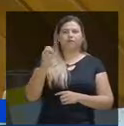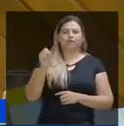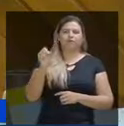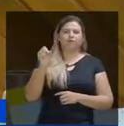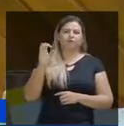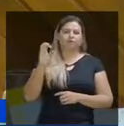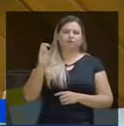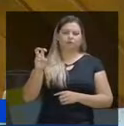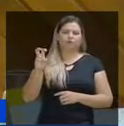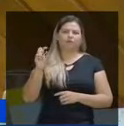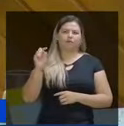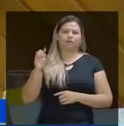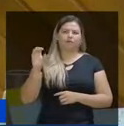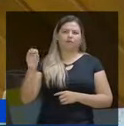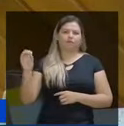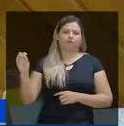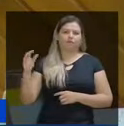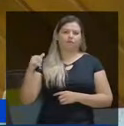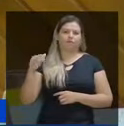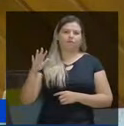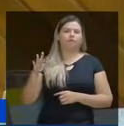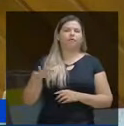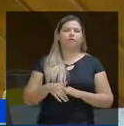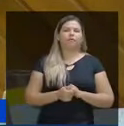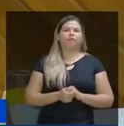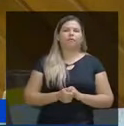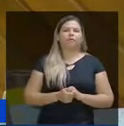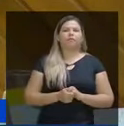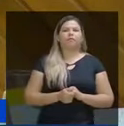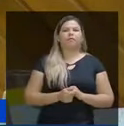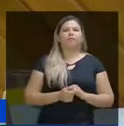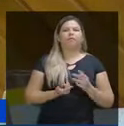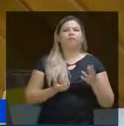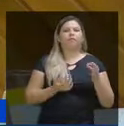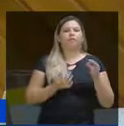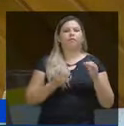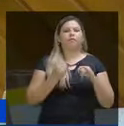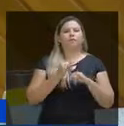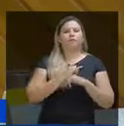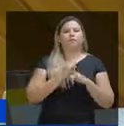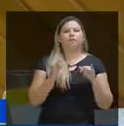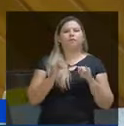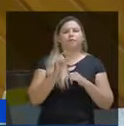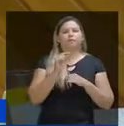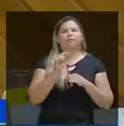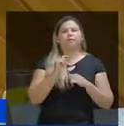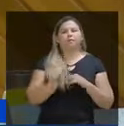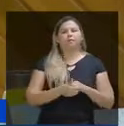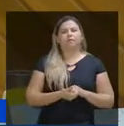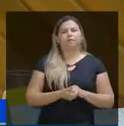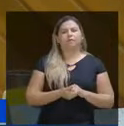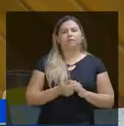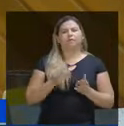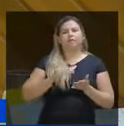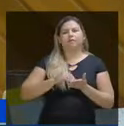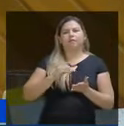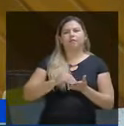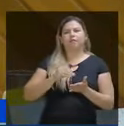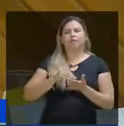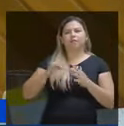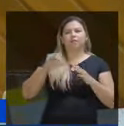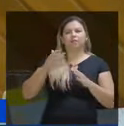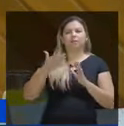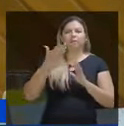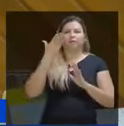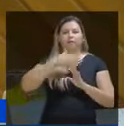185.232,57. Bom, acerca dessa matéria de fundo, conforme sabido, somente a não prestação de contas de campanha que